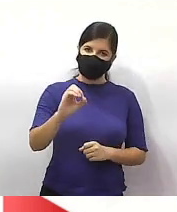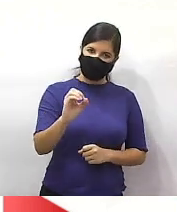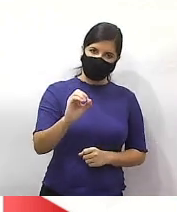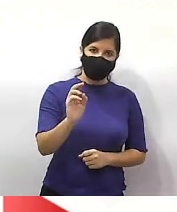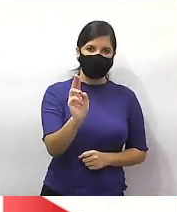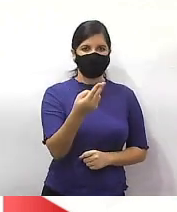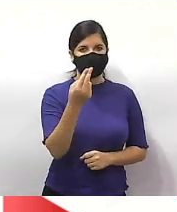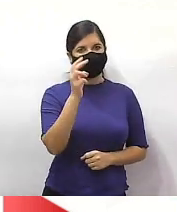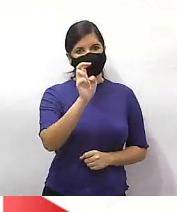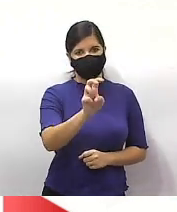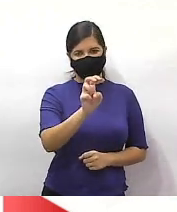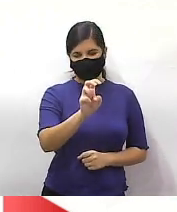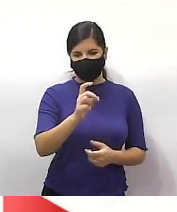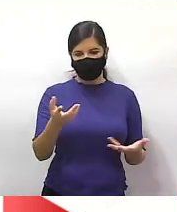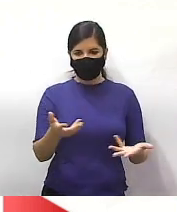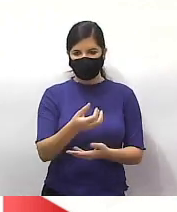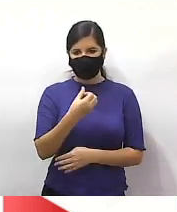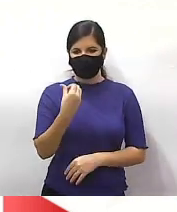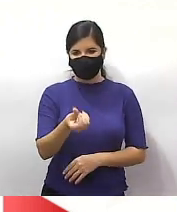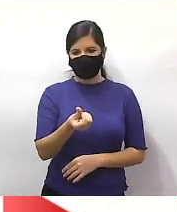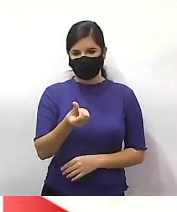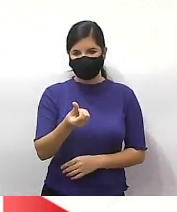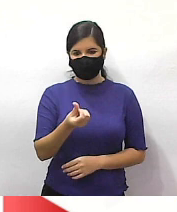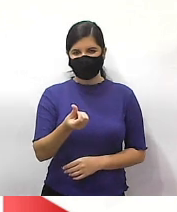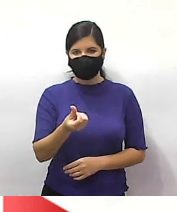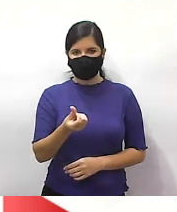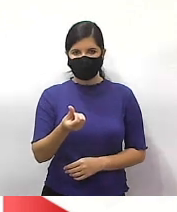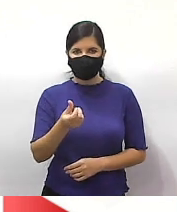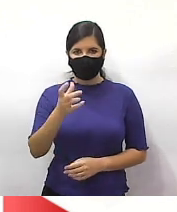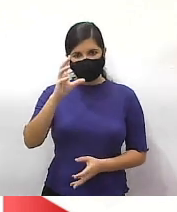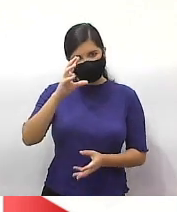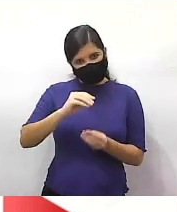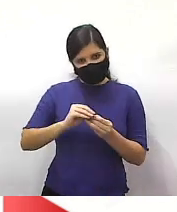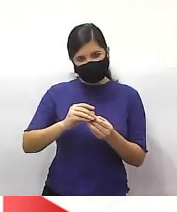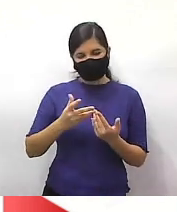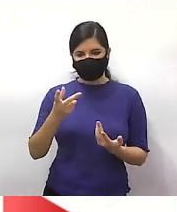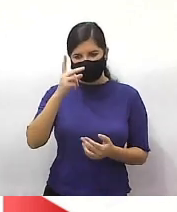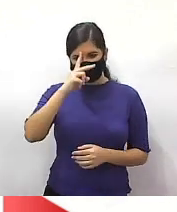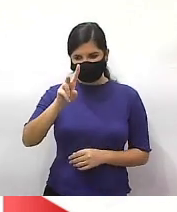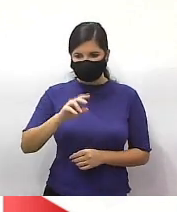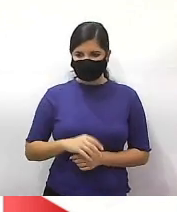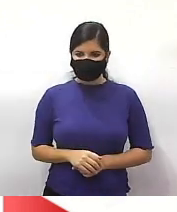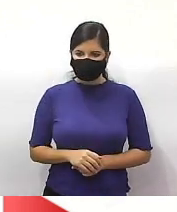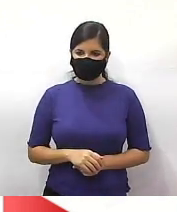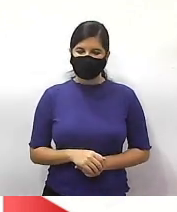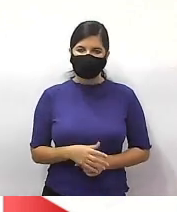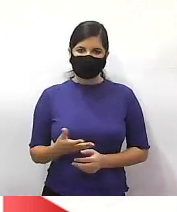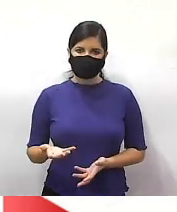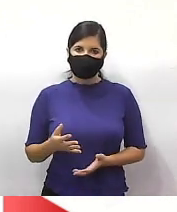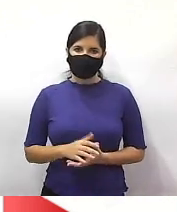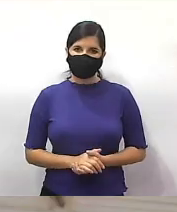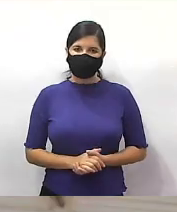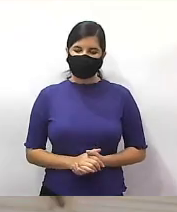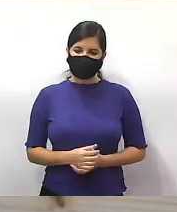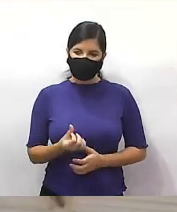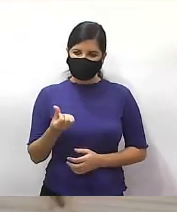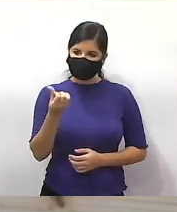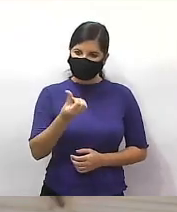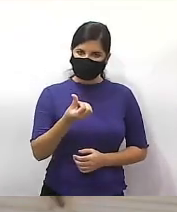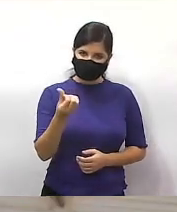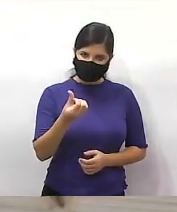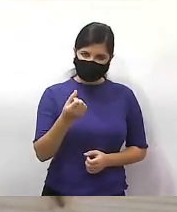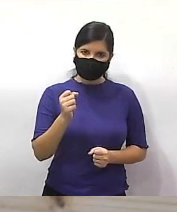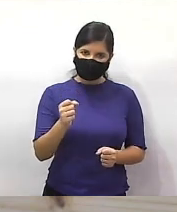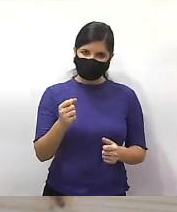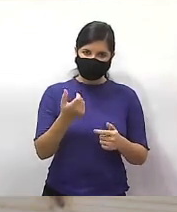ou no próprio 5. E agora a gente vai por 6 e eu vou recapitular com vocês. Preste atenção, ó. Eu disse para vocês que por 6 ele tem que ser